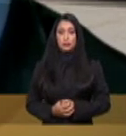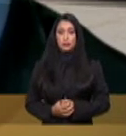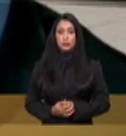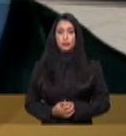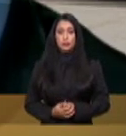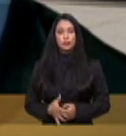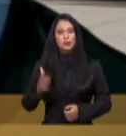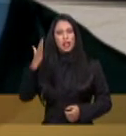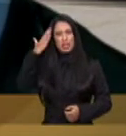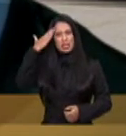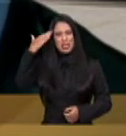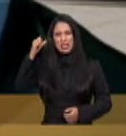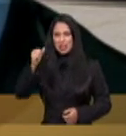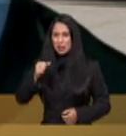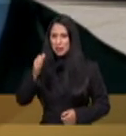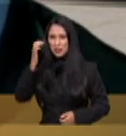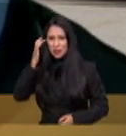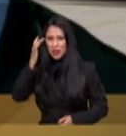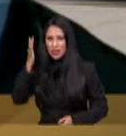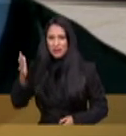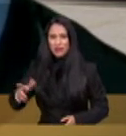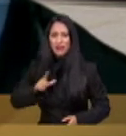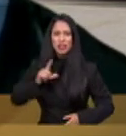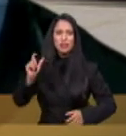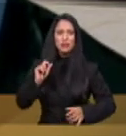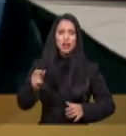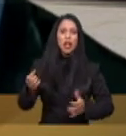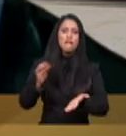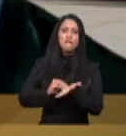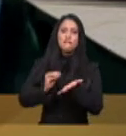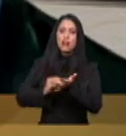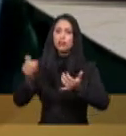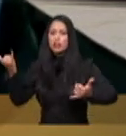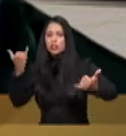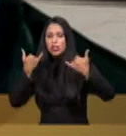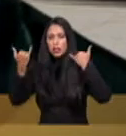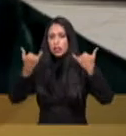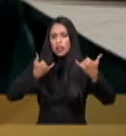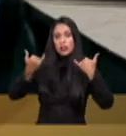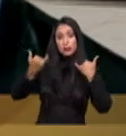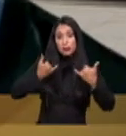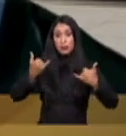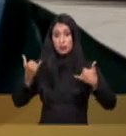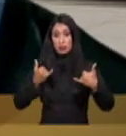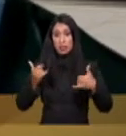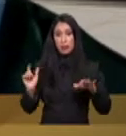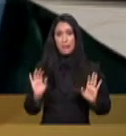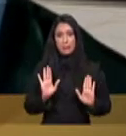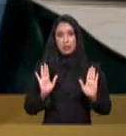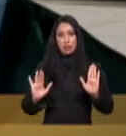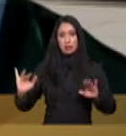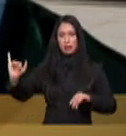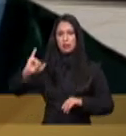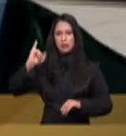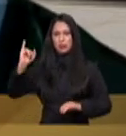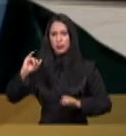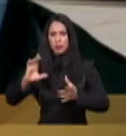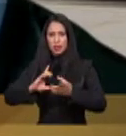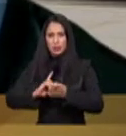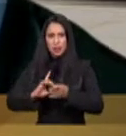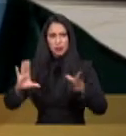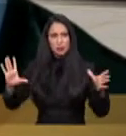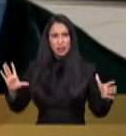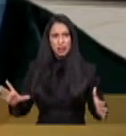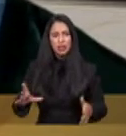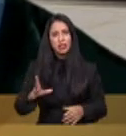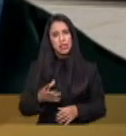Sabemos que não é fácil enfrentar a tempestade orquestrada de desinformação, mas é essencial que as instituições democráticas o